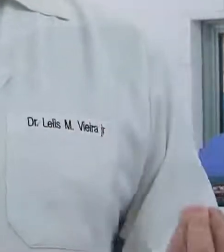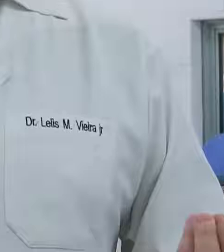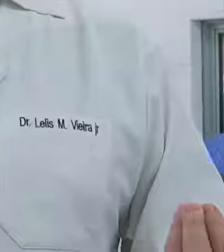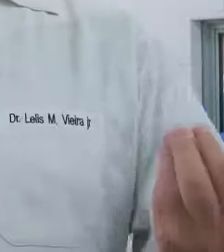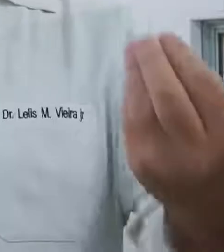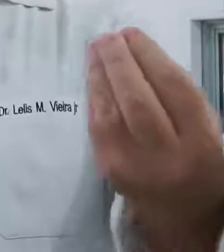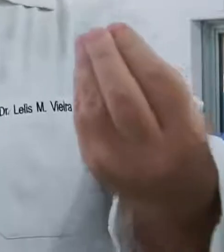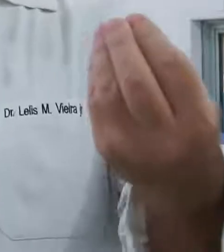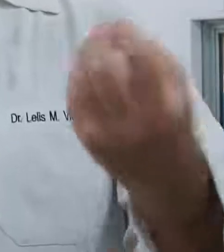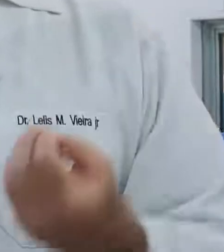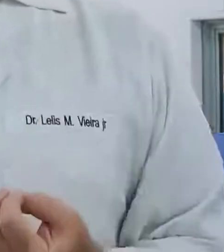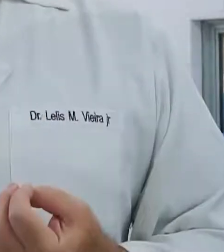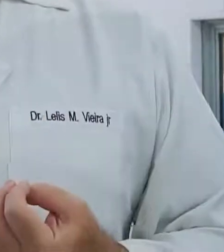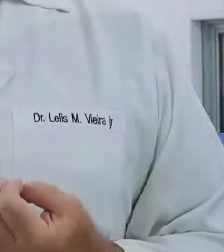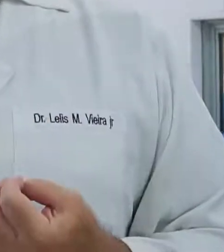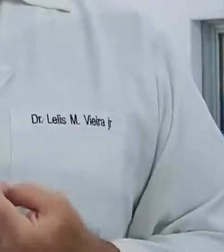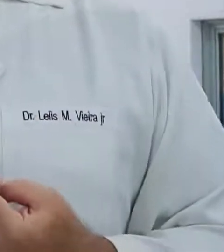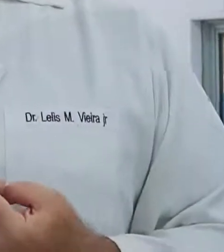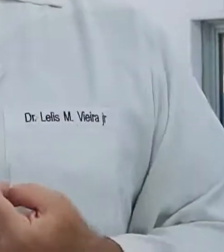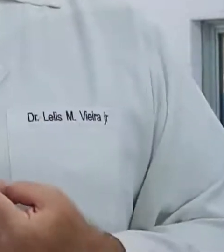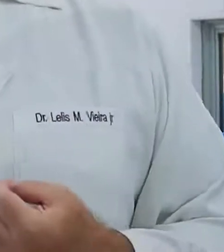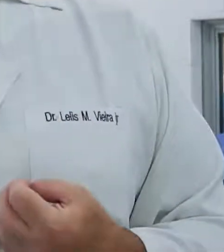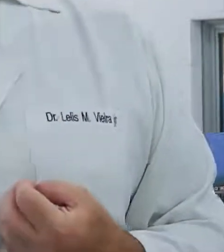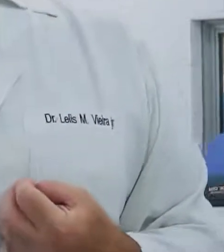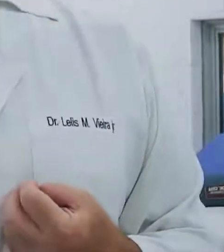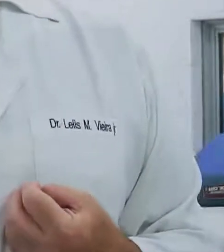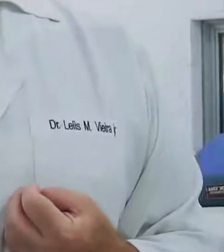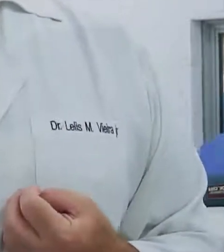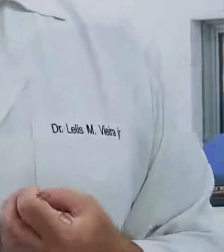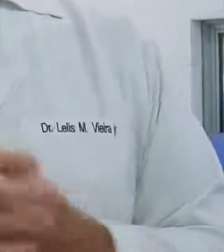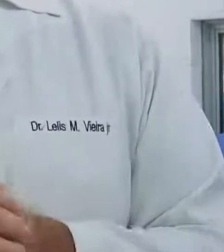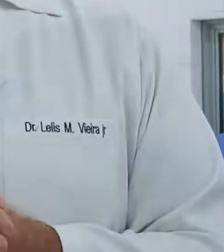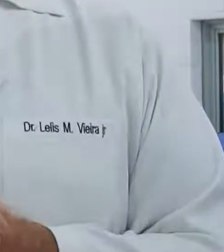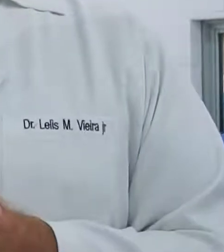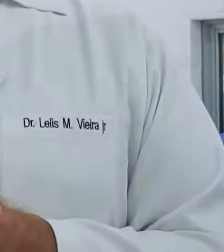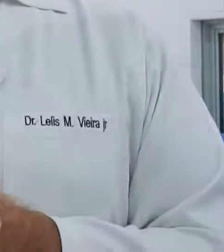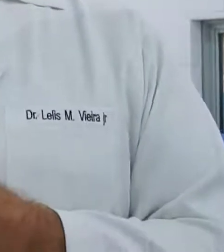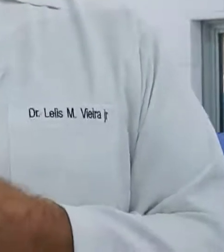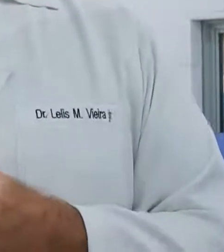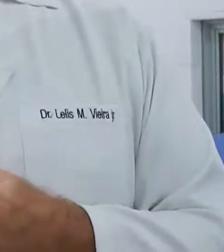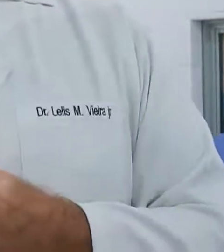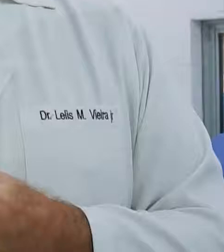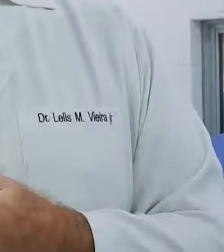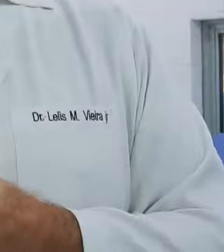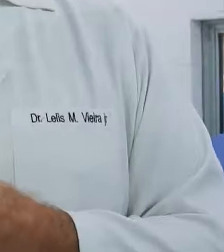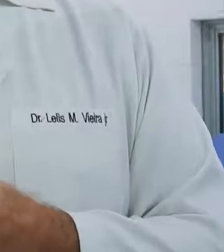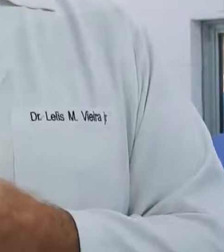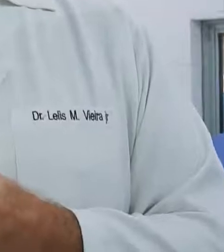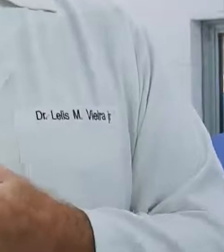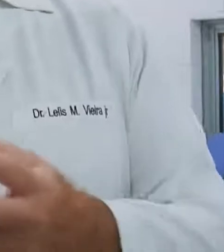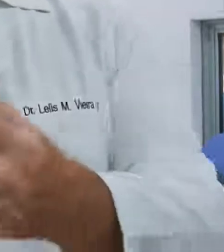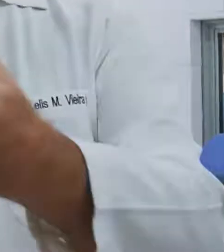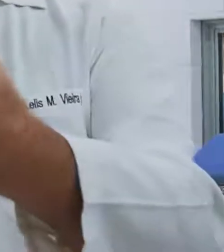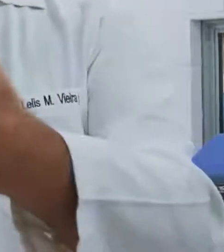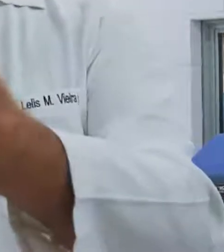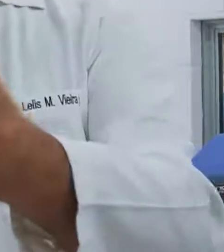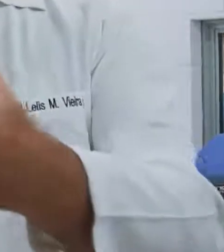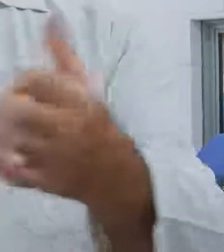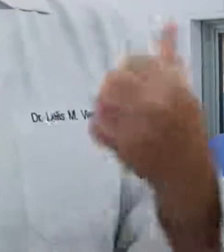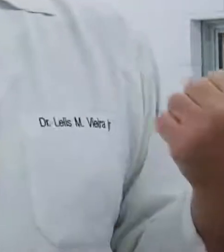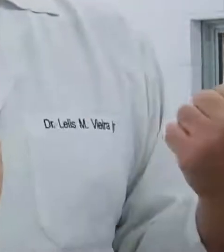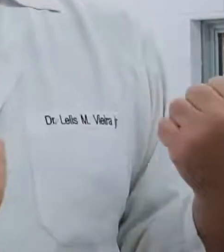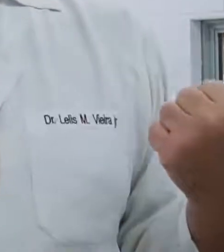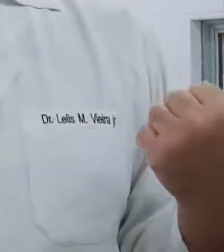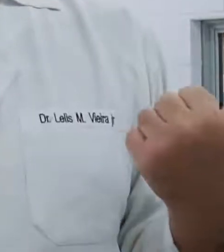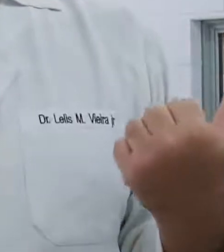doa para ele mesmo e para o AB. O B só doa para ele mesmo e para o AB. E o AB só AB, porque ele tem o A e o B. Se